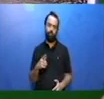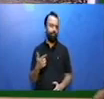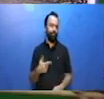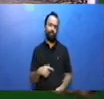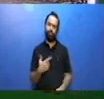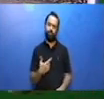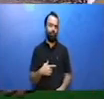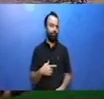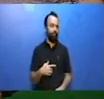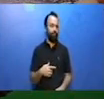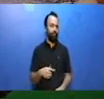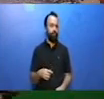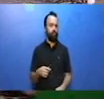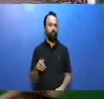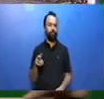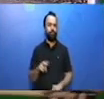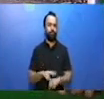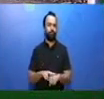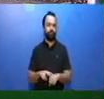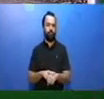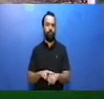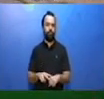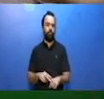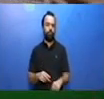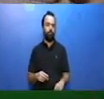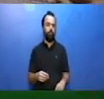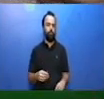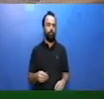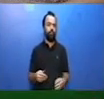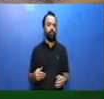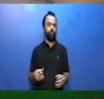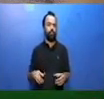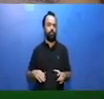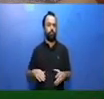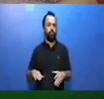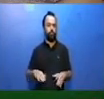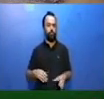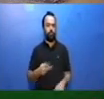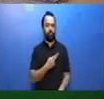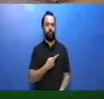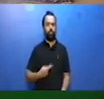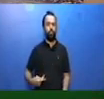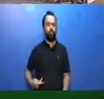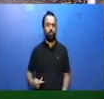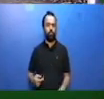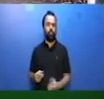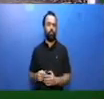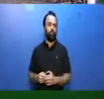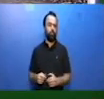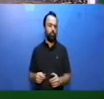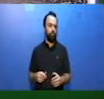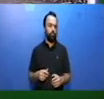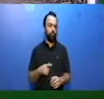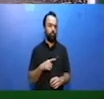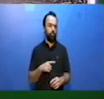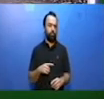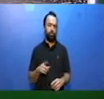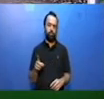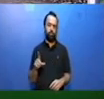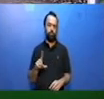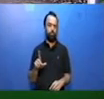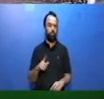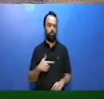né? Verde, serviços. Ó, serviços que o bairro não